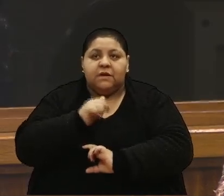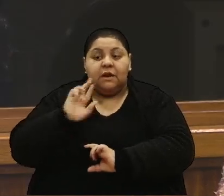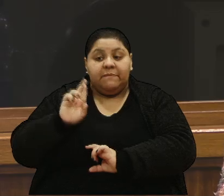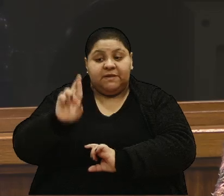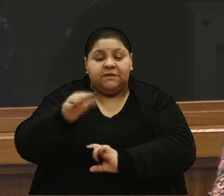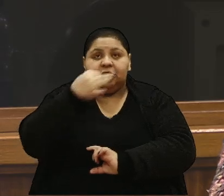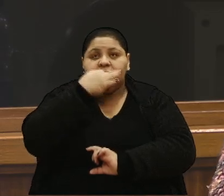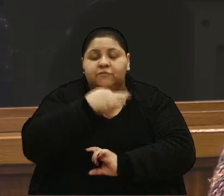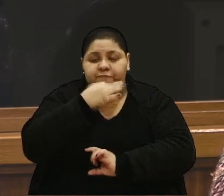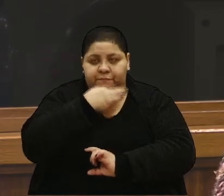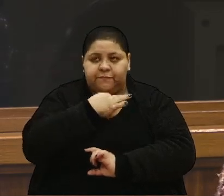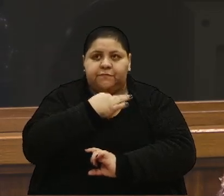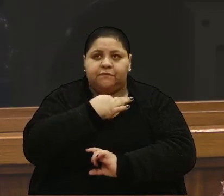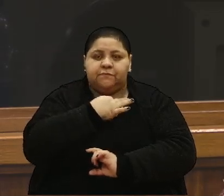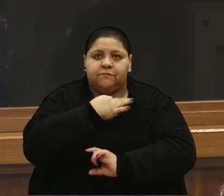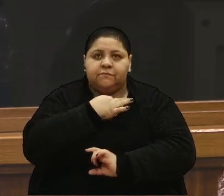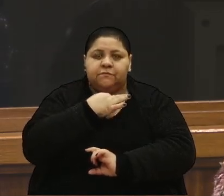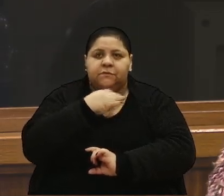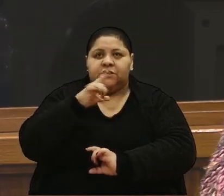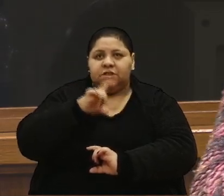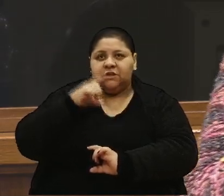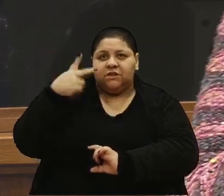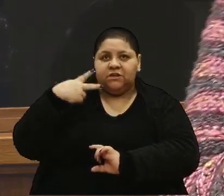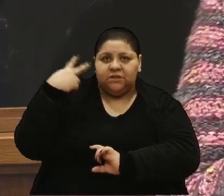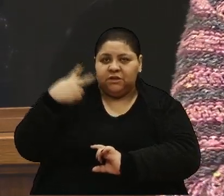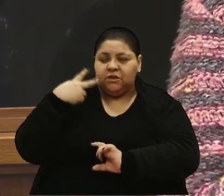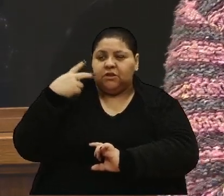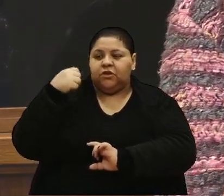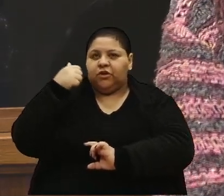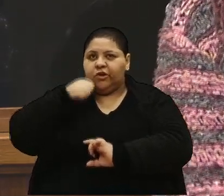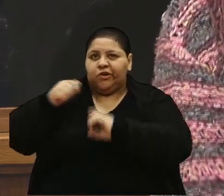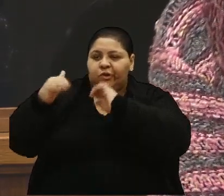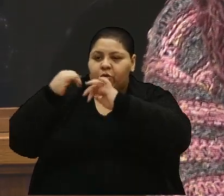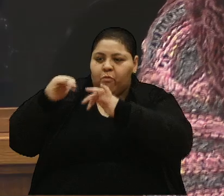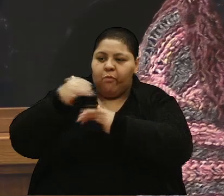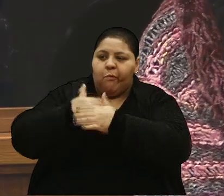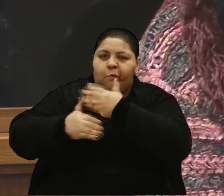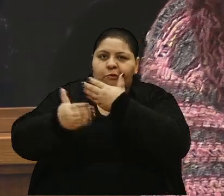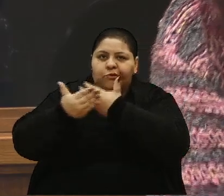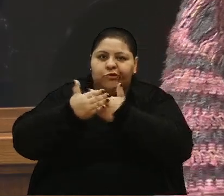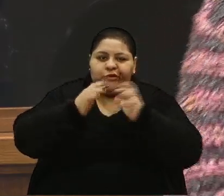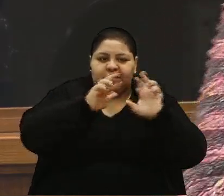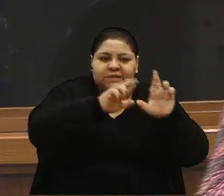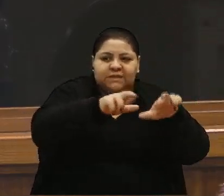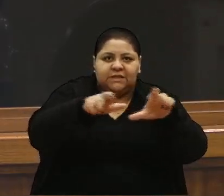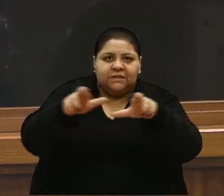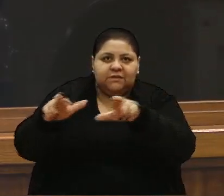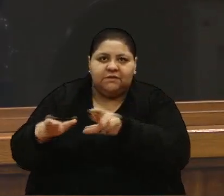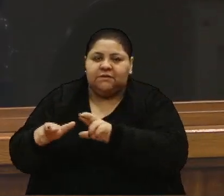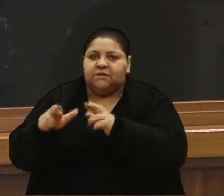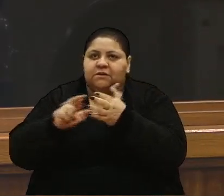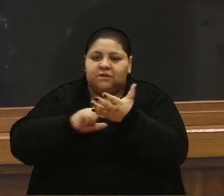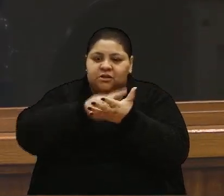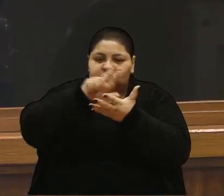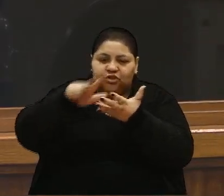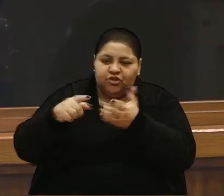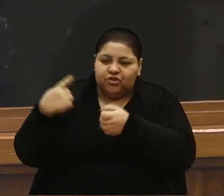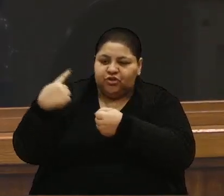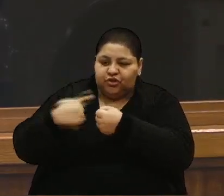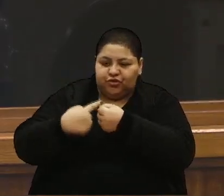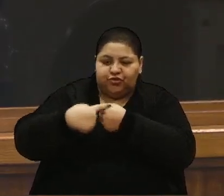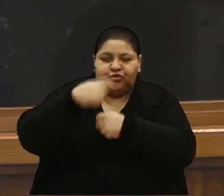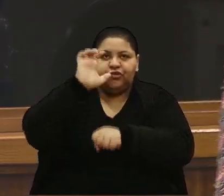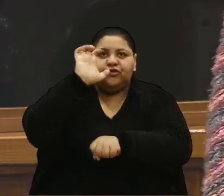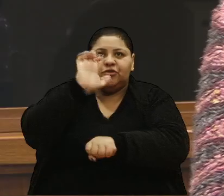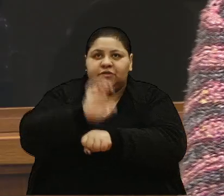Caxias, estavam vereadoras, movimentos de todas as regiões, de várias cidades do